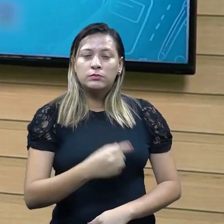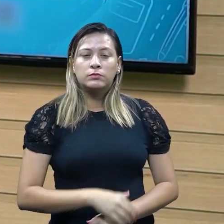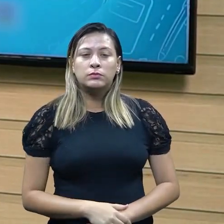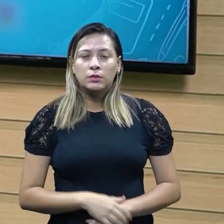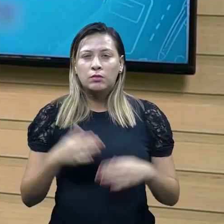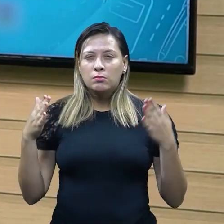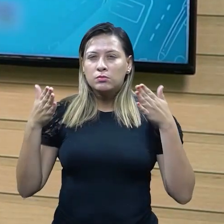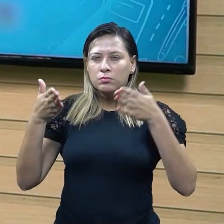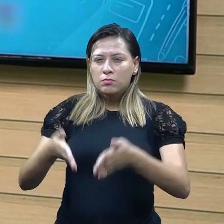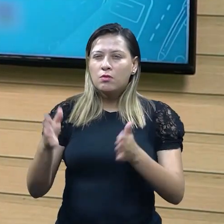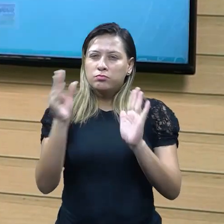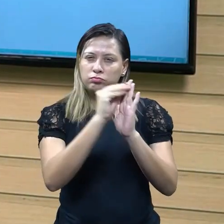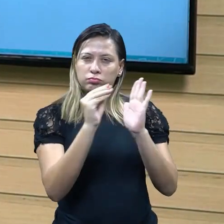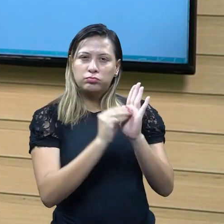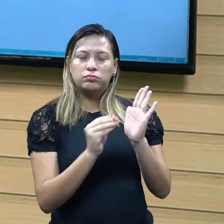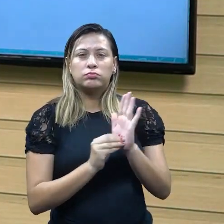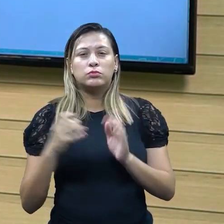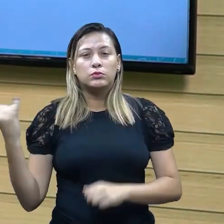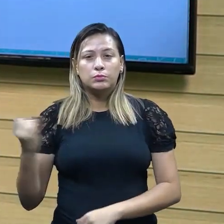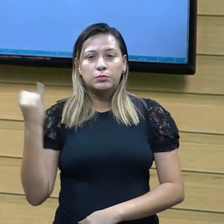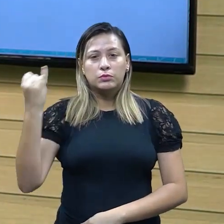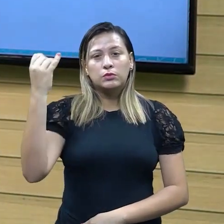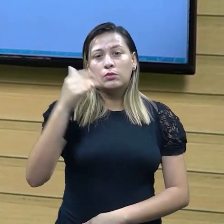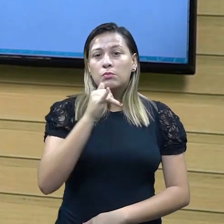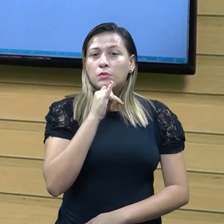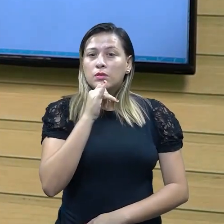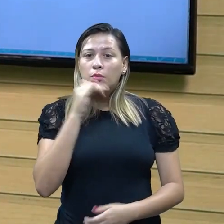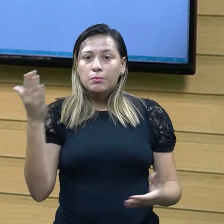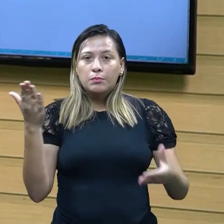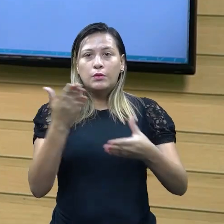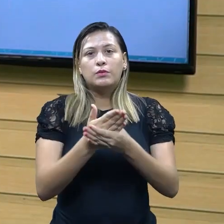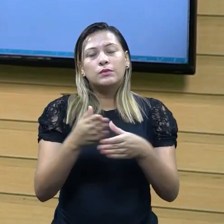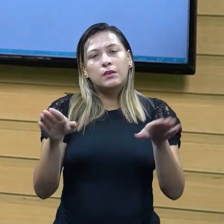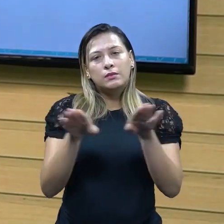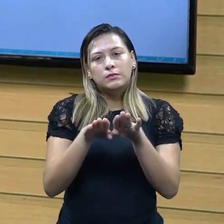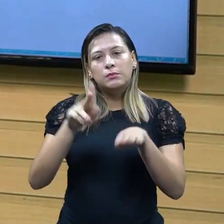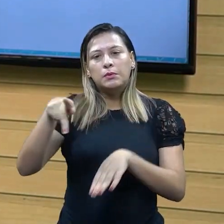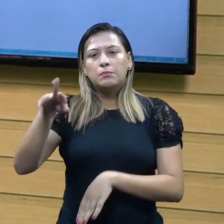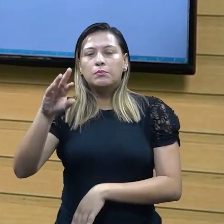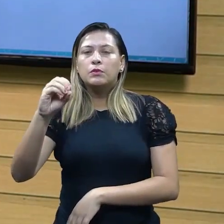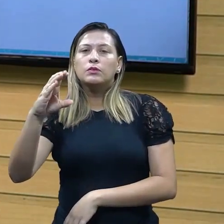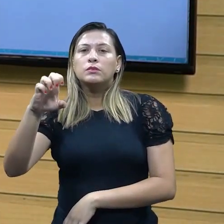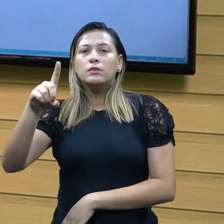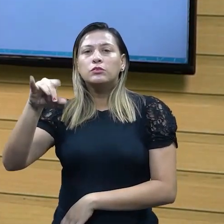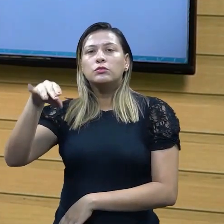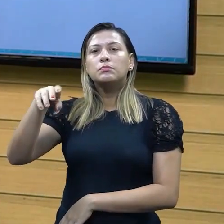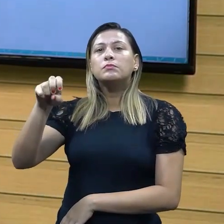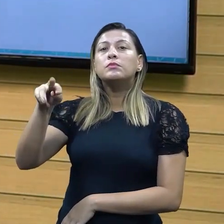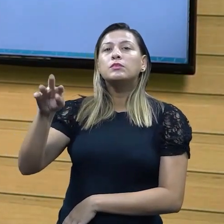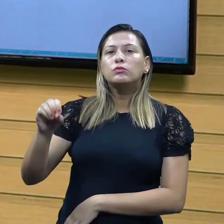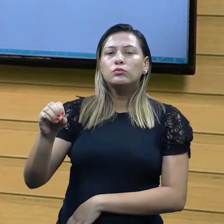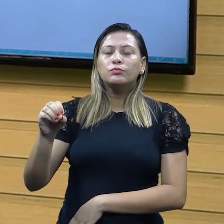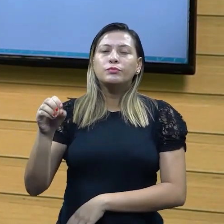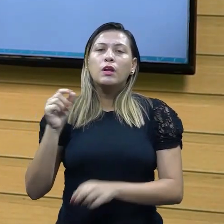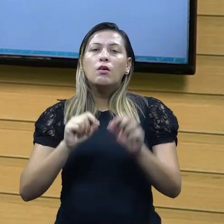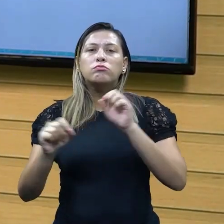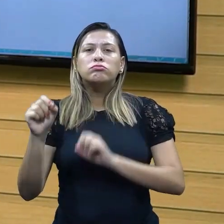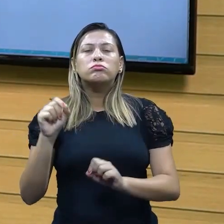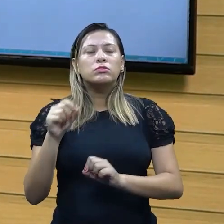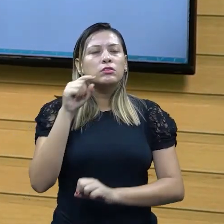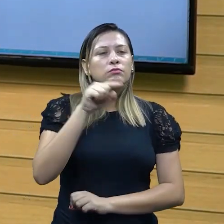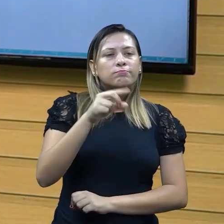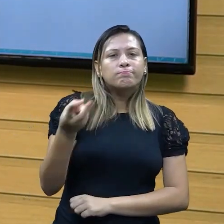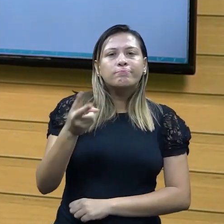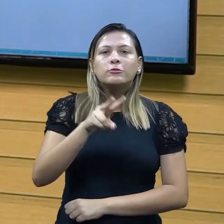conteúdos importantes, como processo e procedimento. Sim, o que é um processo e o que